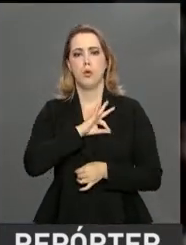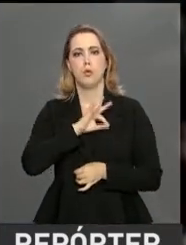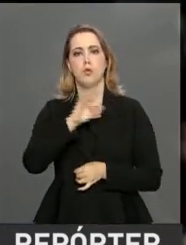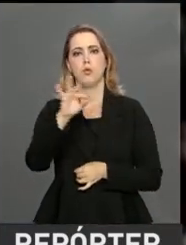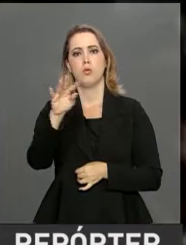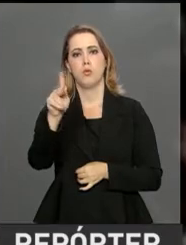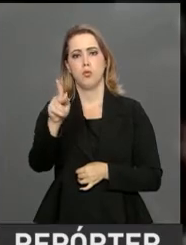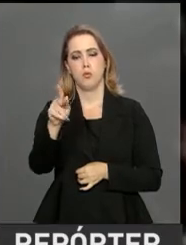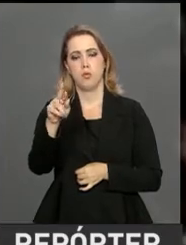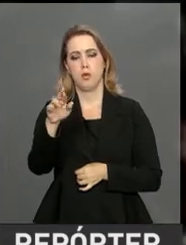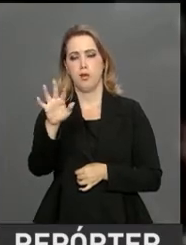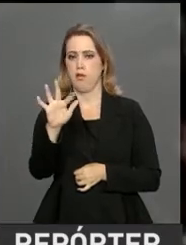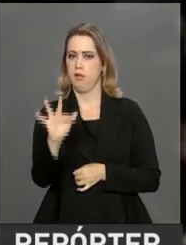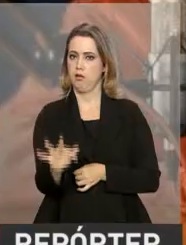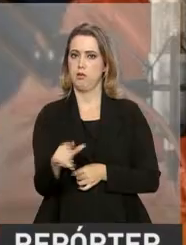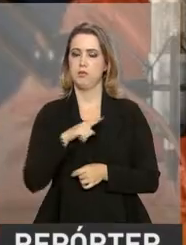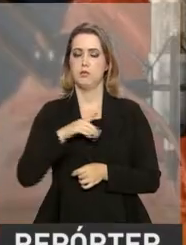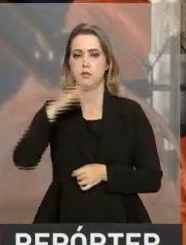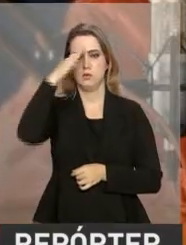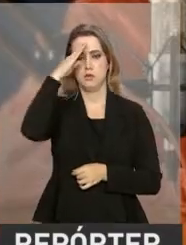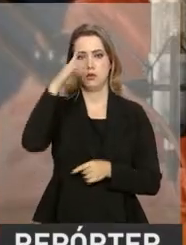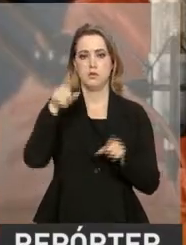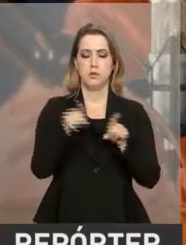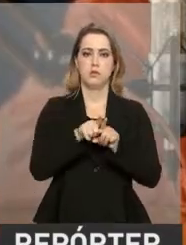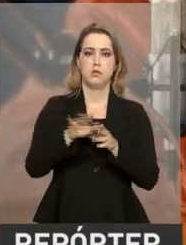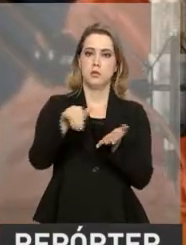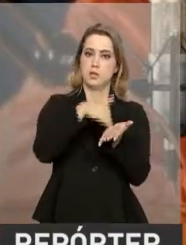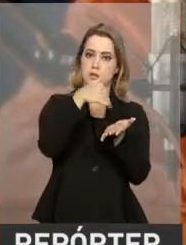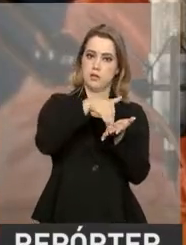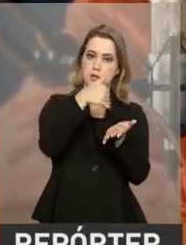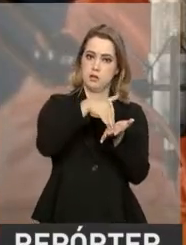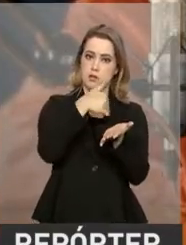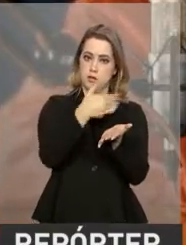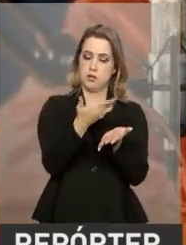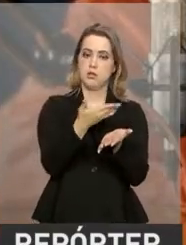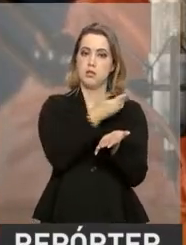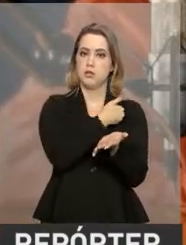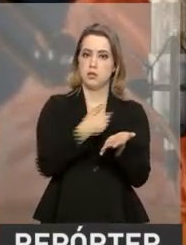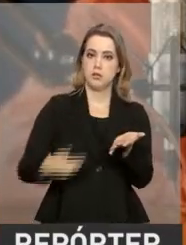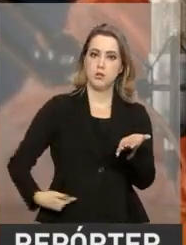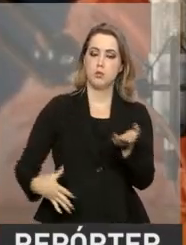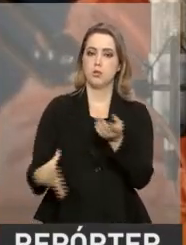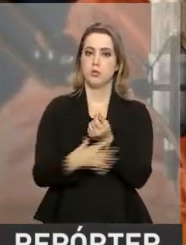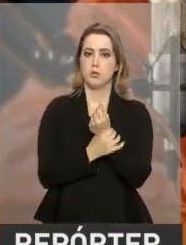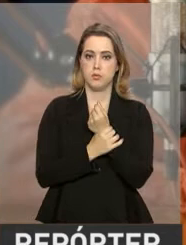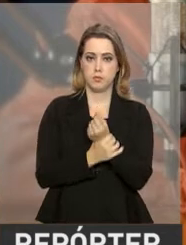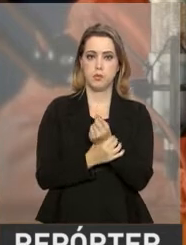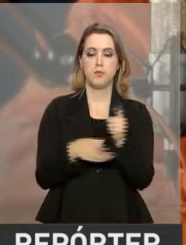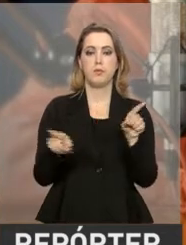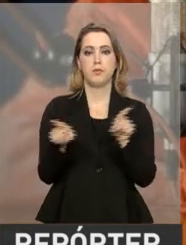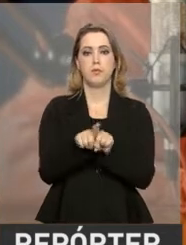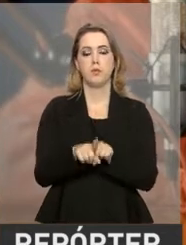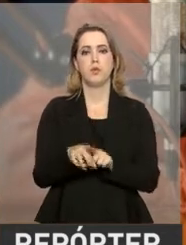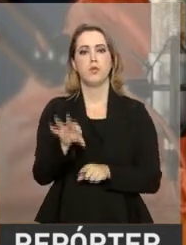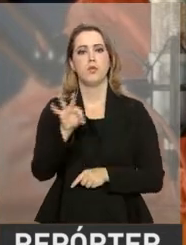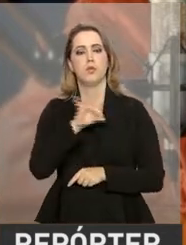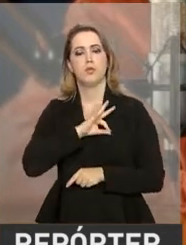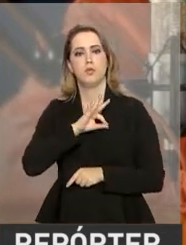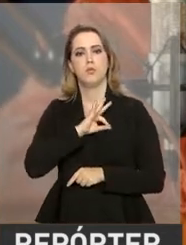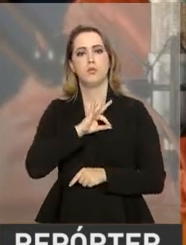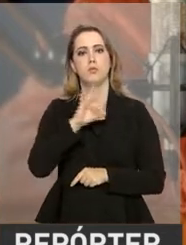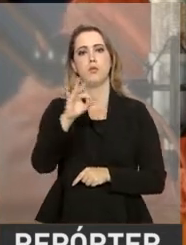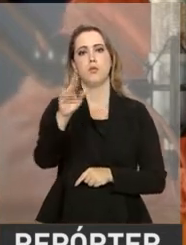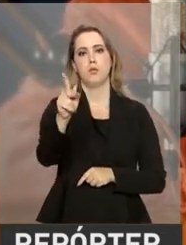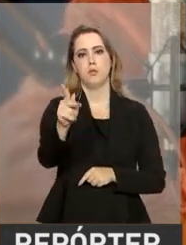além do exército brasileiro também com a secretaria de segurança com a polícia federal tem feito um trabalho magnífico nos